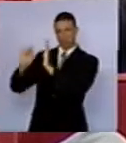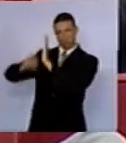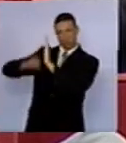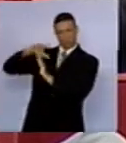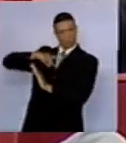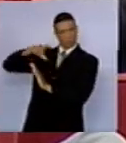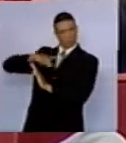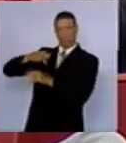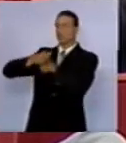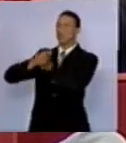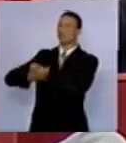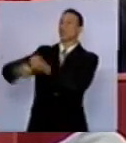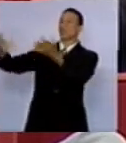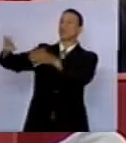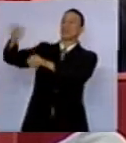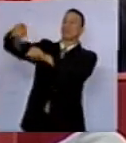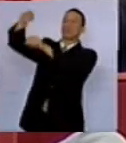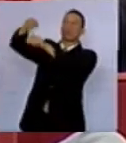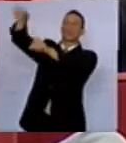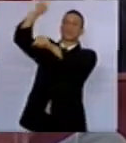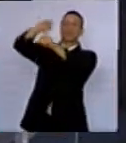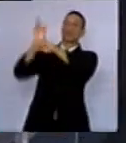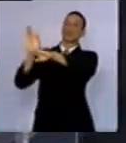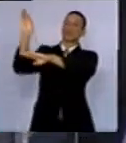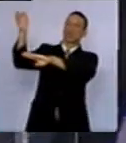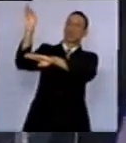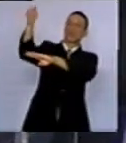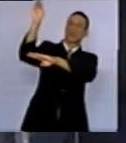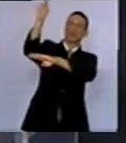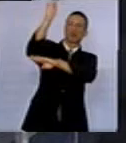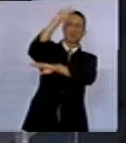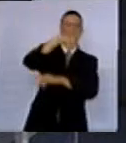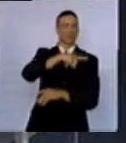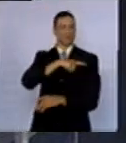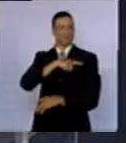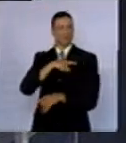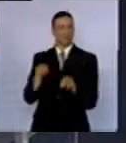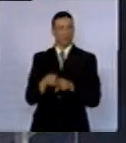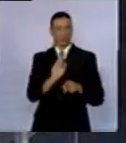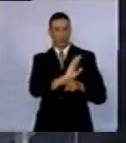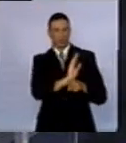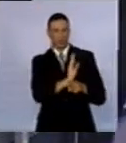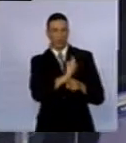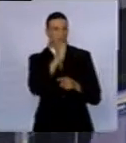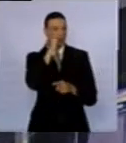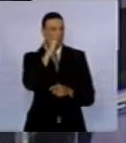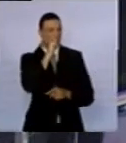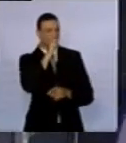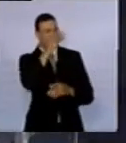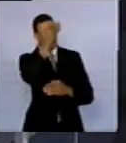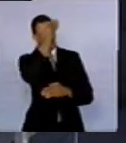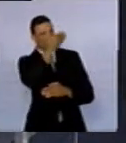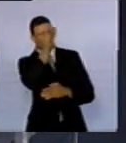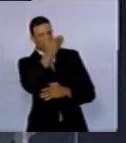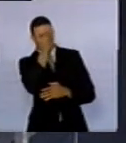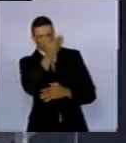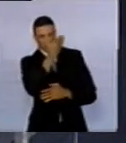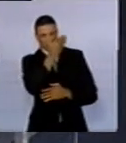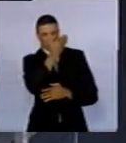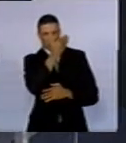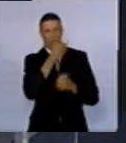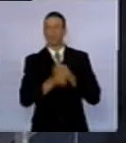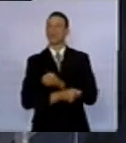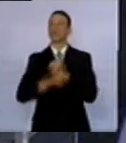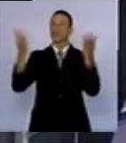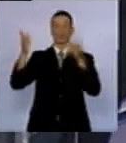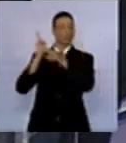independente, circulando em vários países, não só no Brasil. Mulher Invisível, série feita por produtor independente,